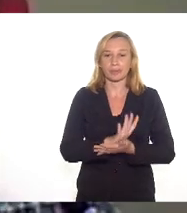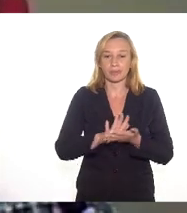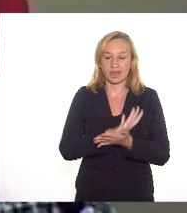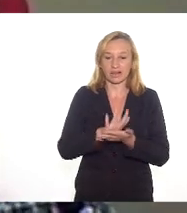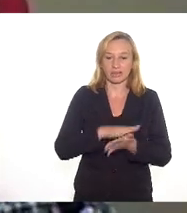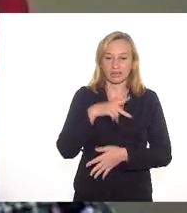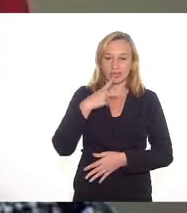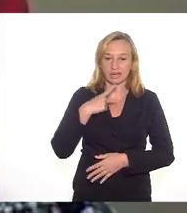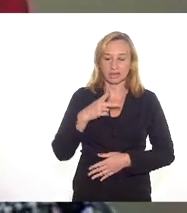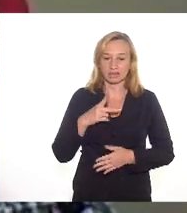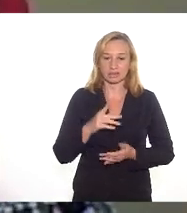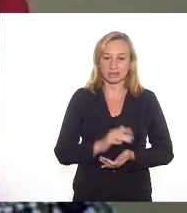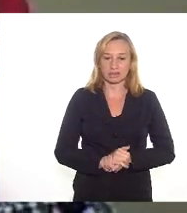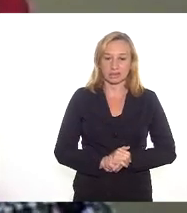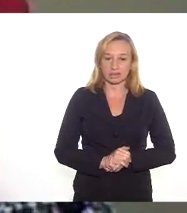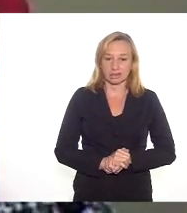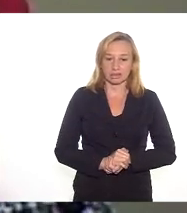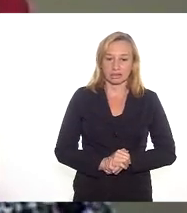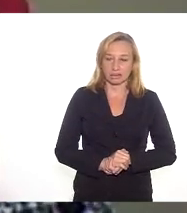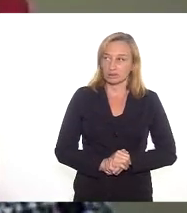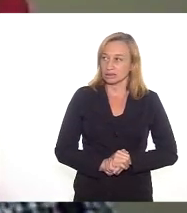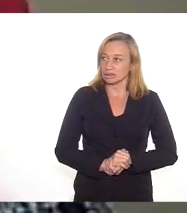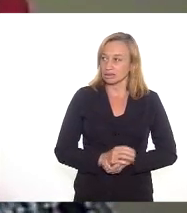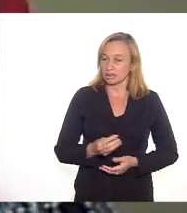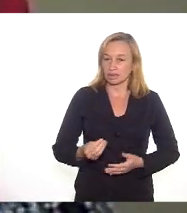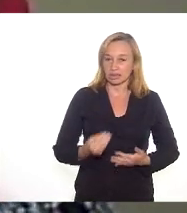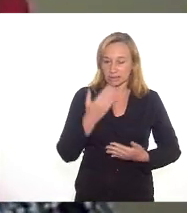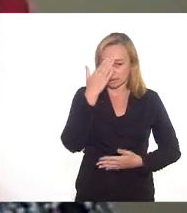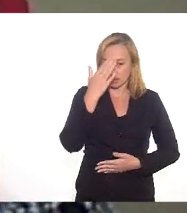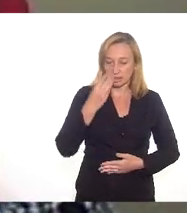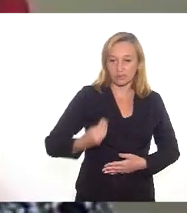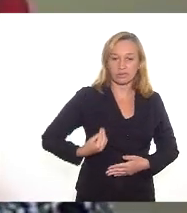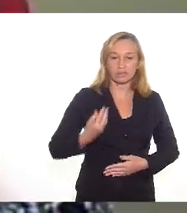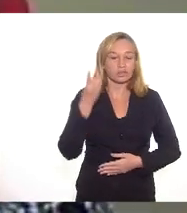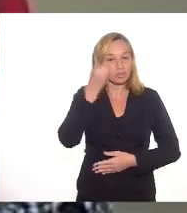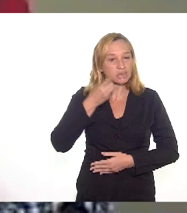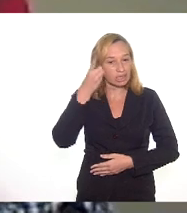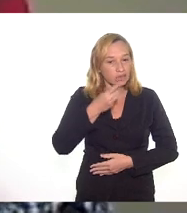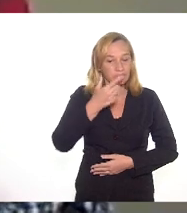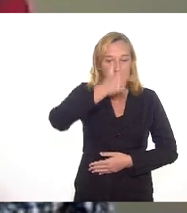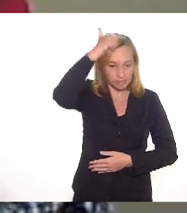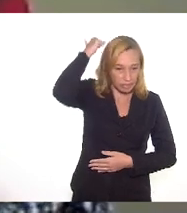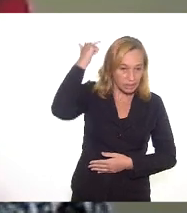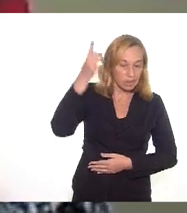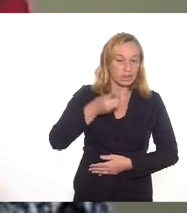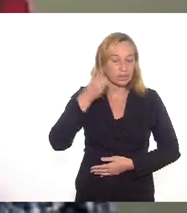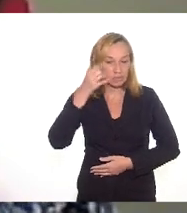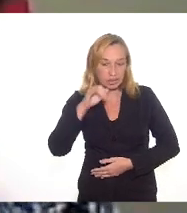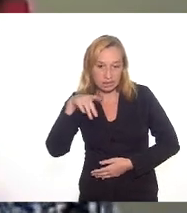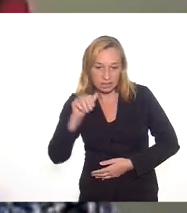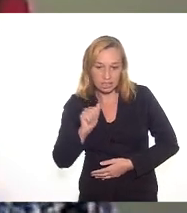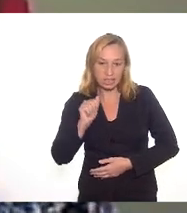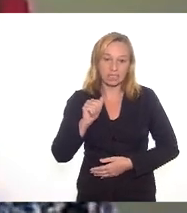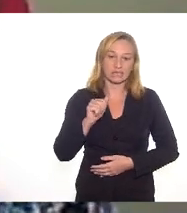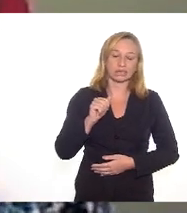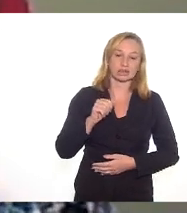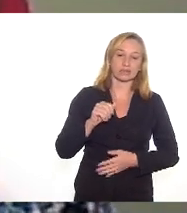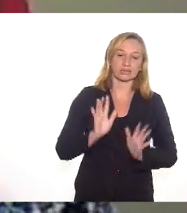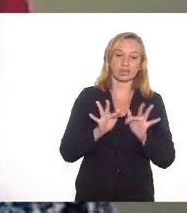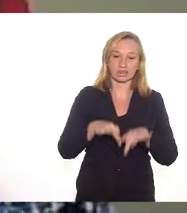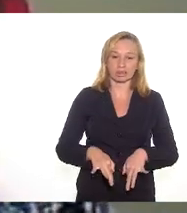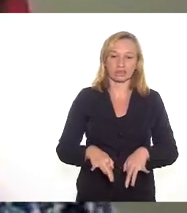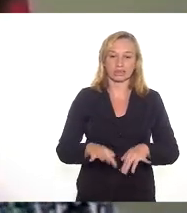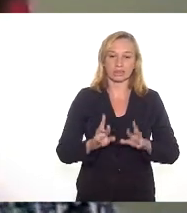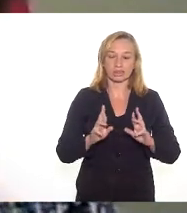Nada mais havendo a tratar, agradecendo a presença do deputado Luiz Paulo, deputada Eliomar, deputada Célia Jordão, declaro